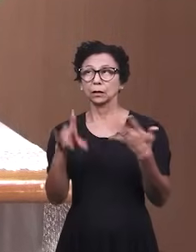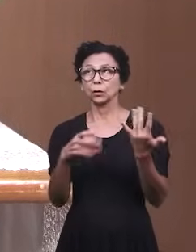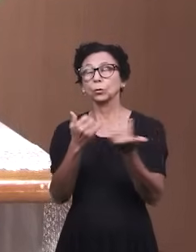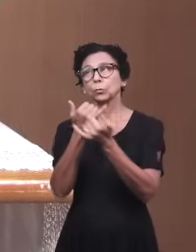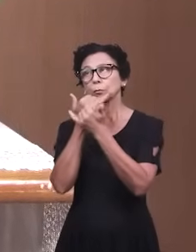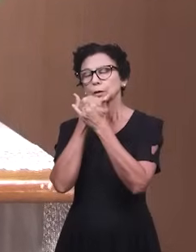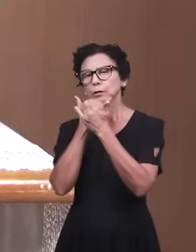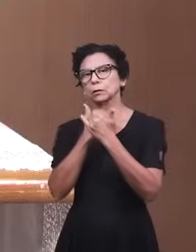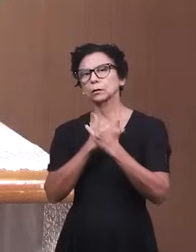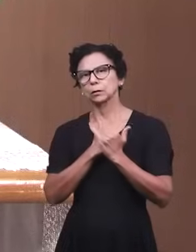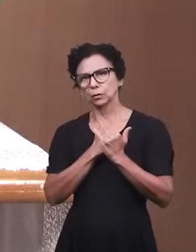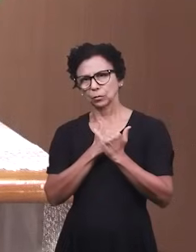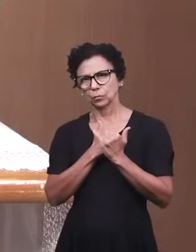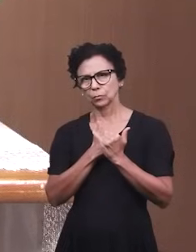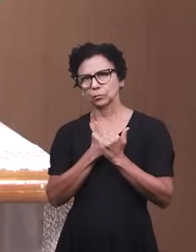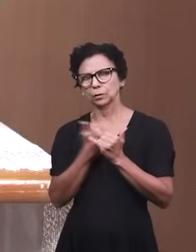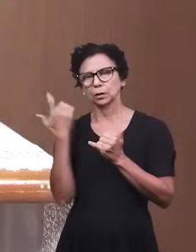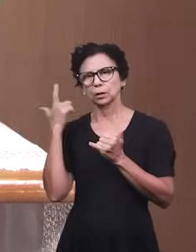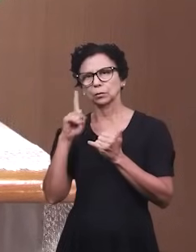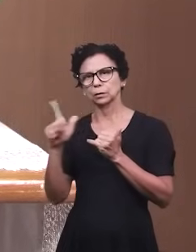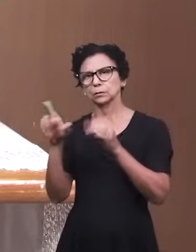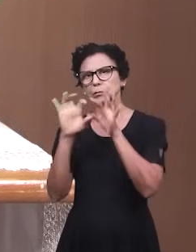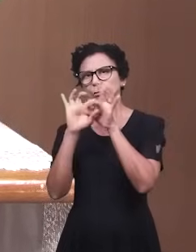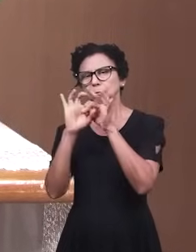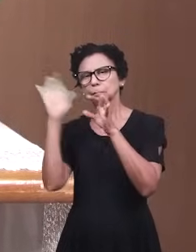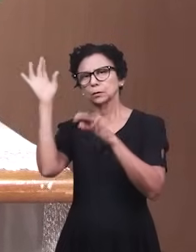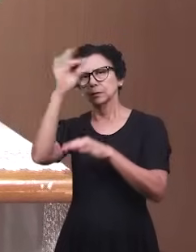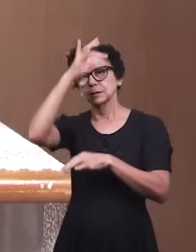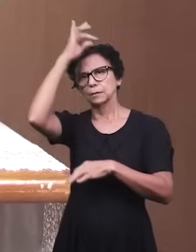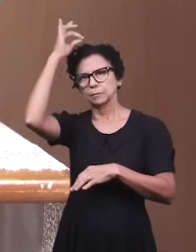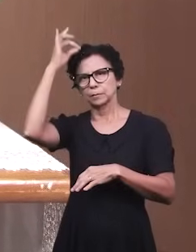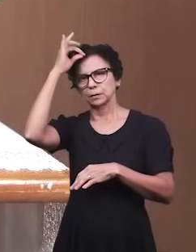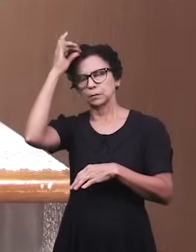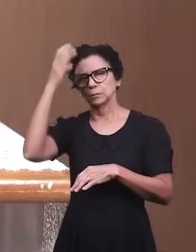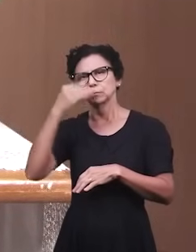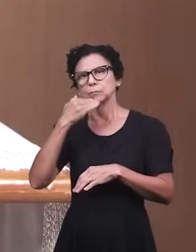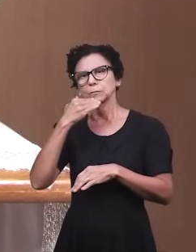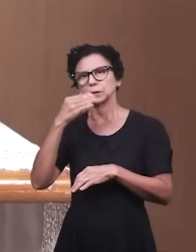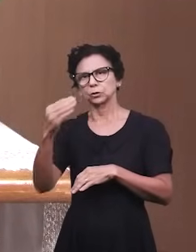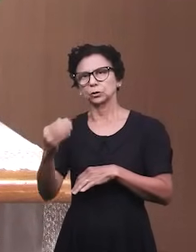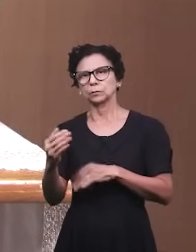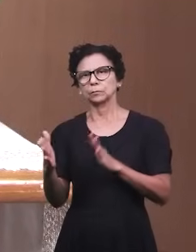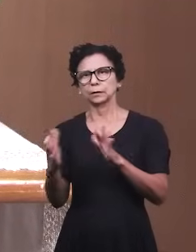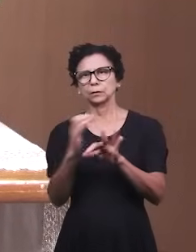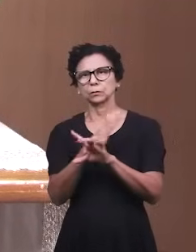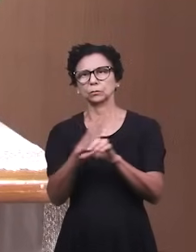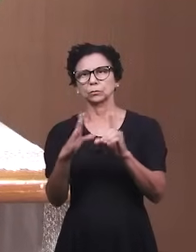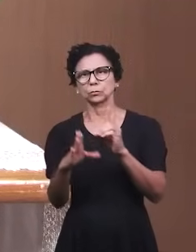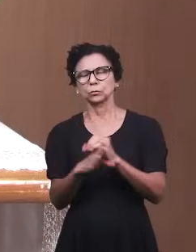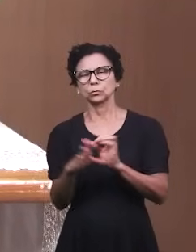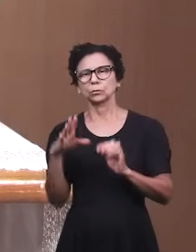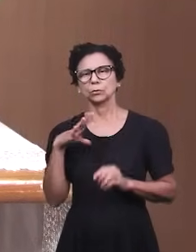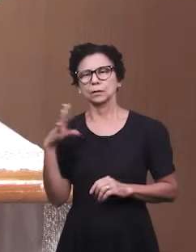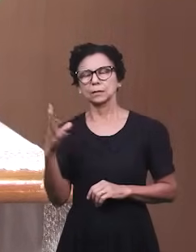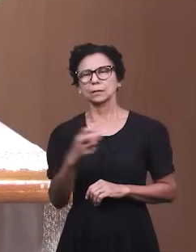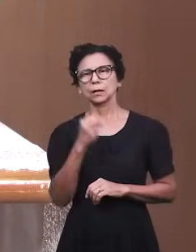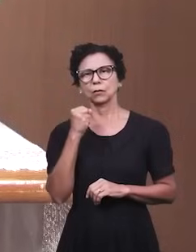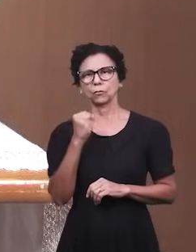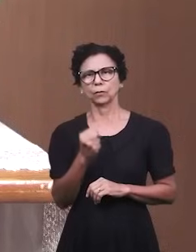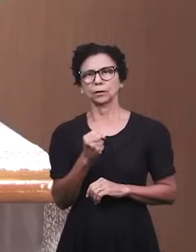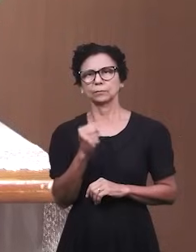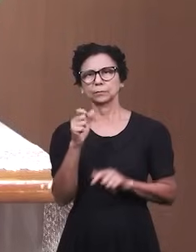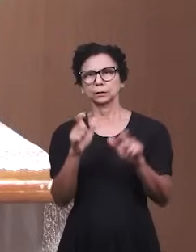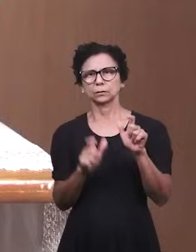nos dando a comunhão com o Teu Santo Espírito. Opera, Senhor, neste culto com a Tua salvação. Oramos